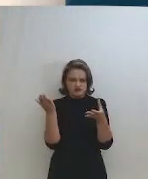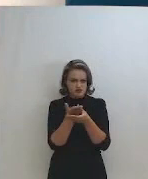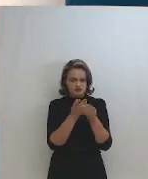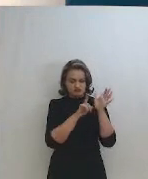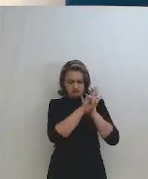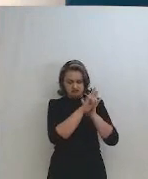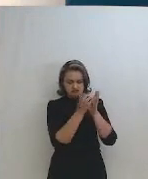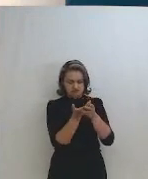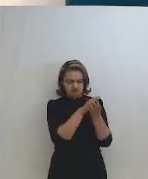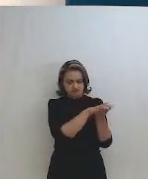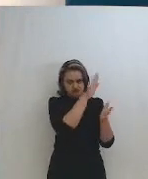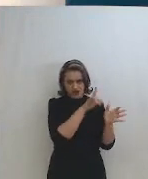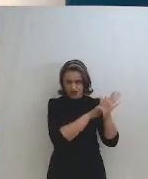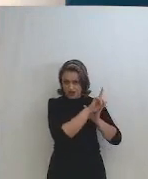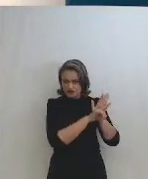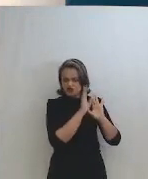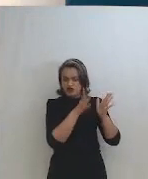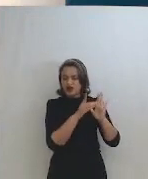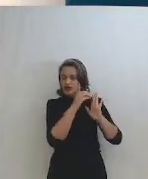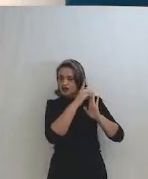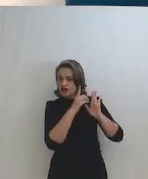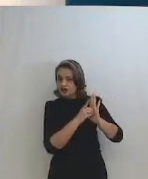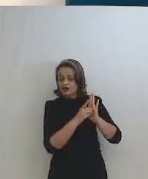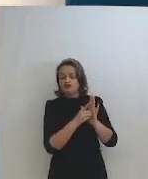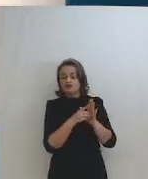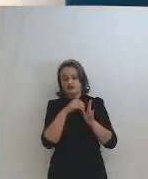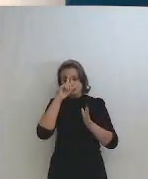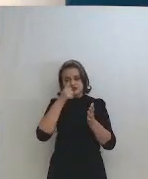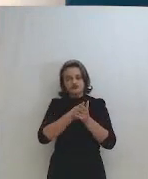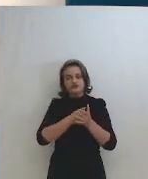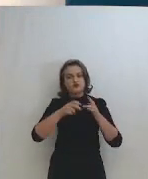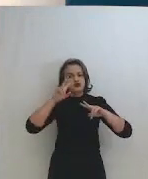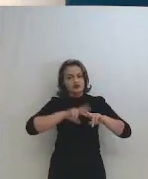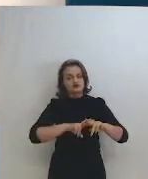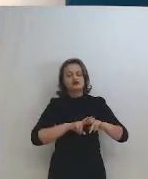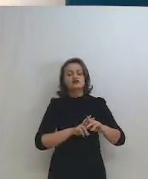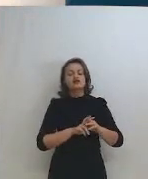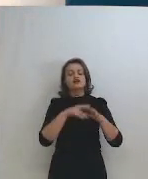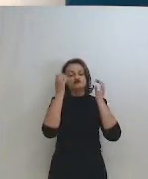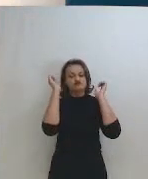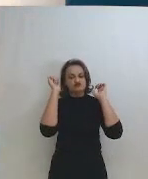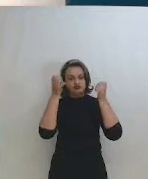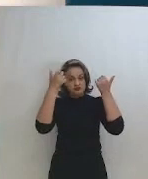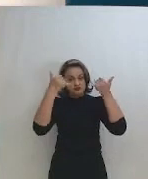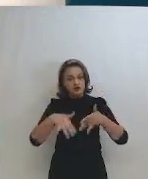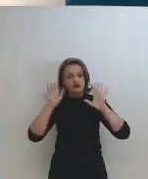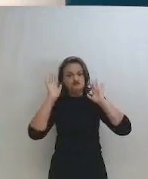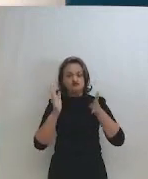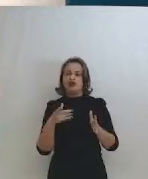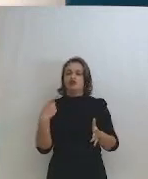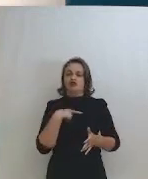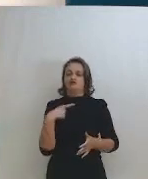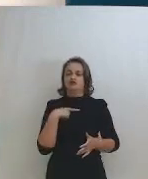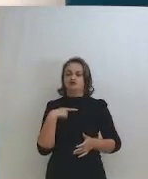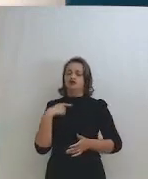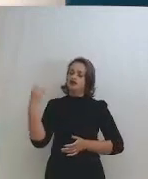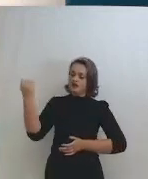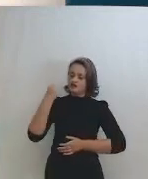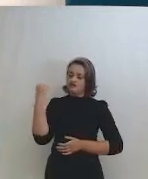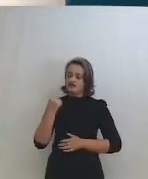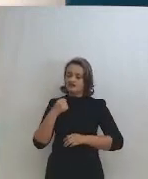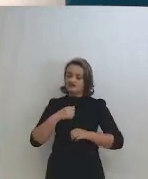dizendo que o decreto de prisão preventiva está devidamente fundamentado na gravidade concreta da